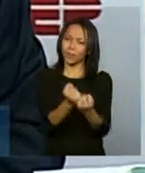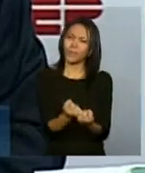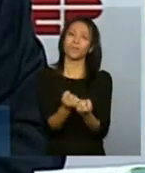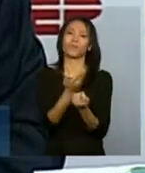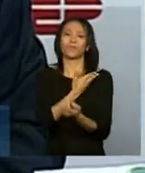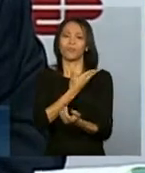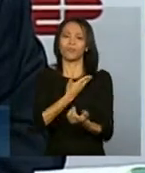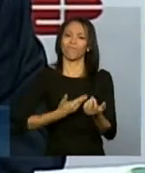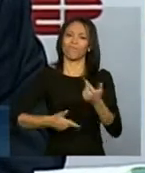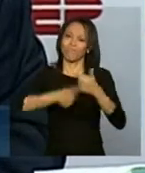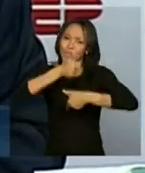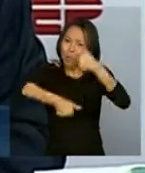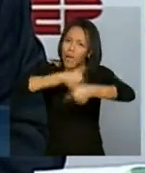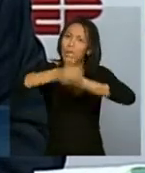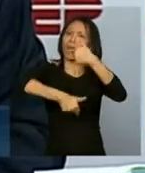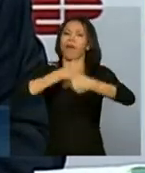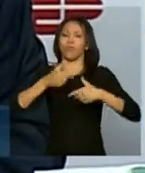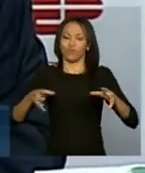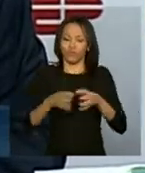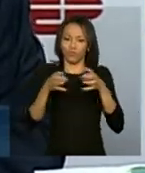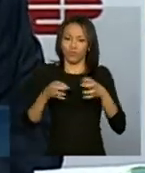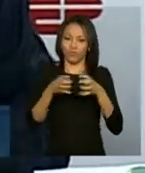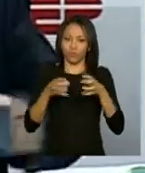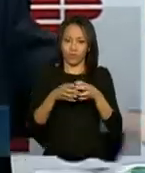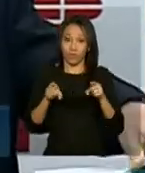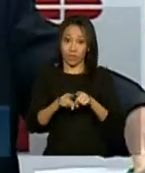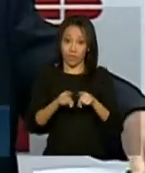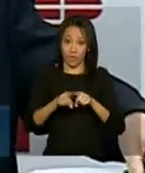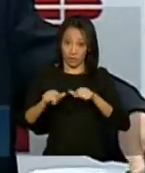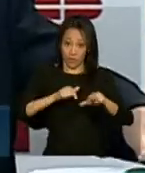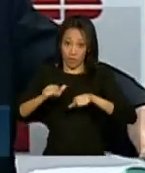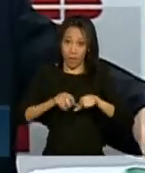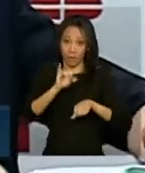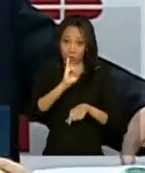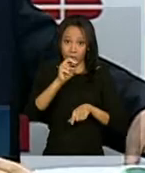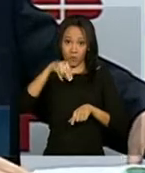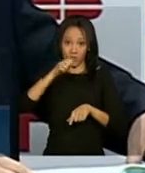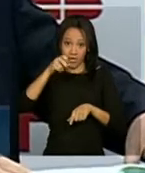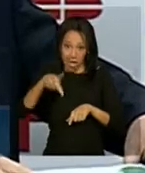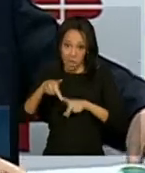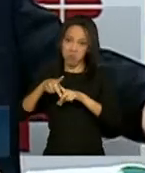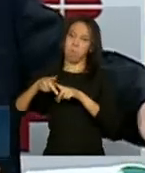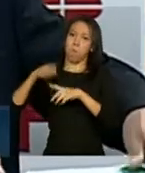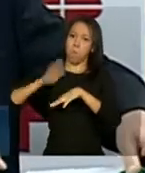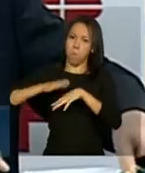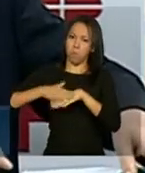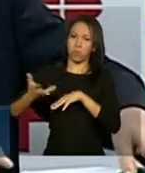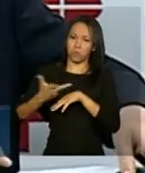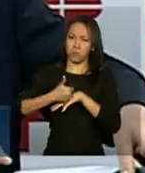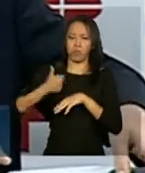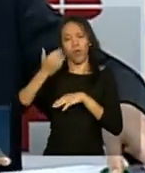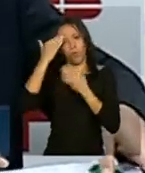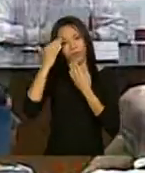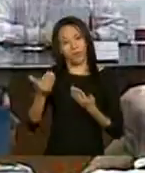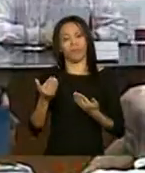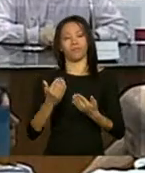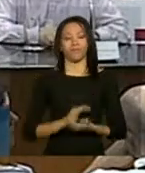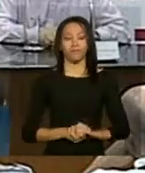companheiras, todos aqueles que trabalharam com a gente, e os servidores do INEP aqui, que deram uma grande demonstração de competência ao Brasil. Muito